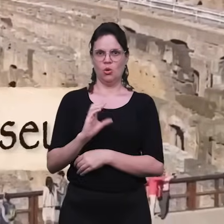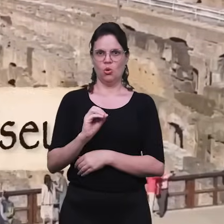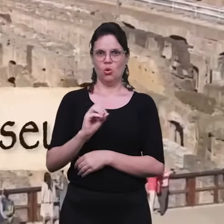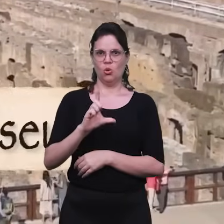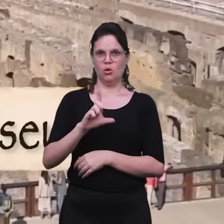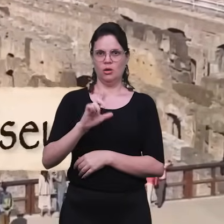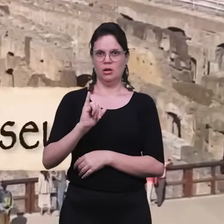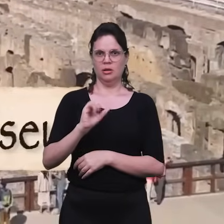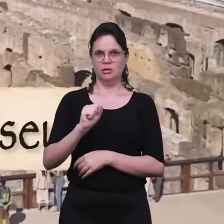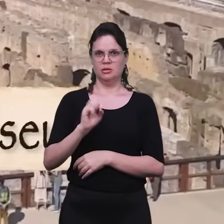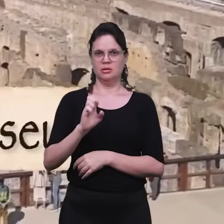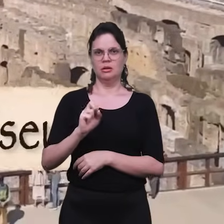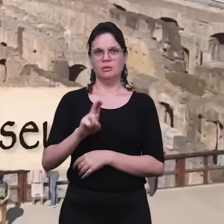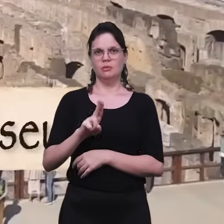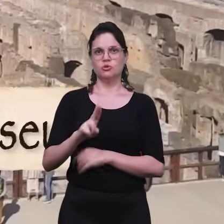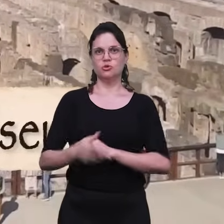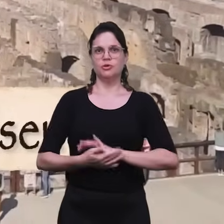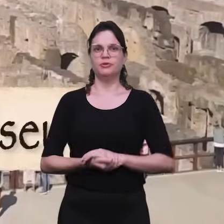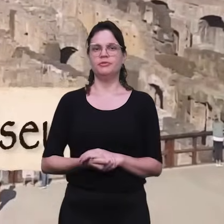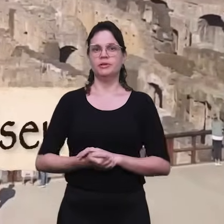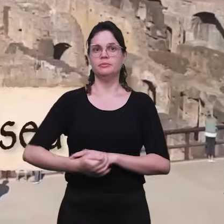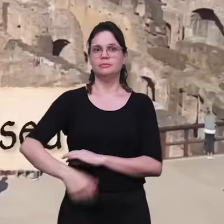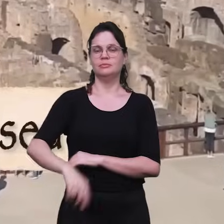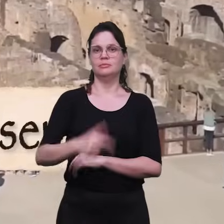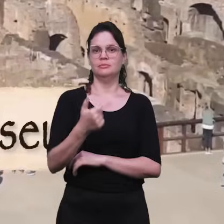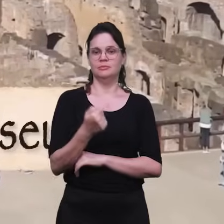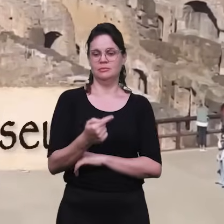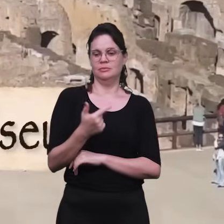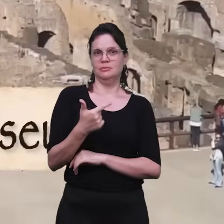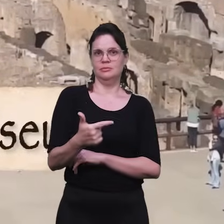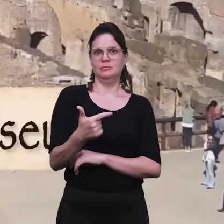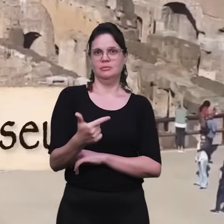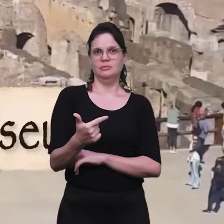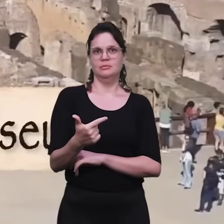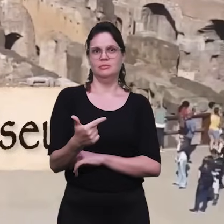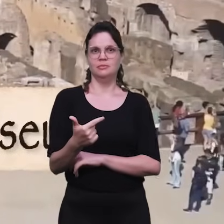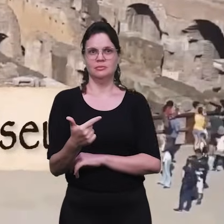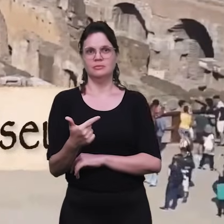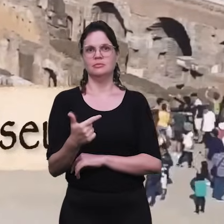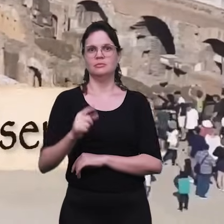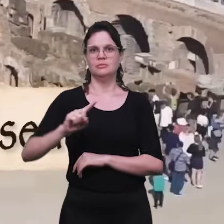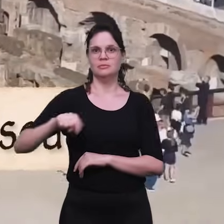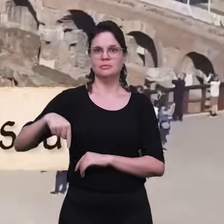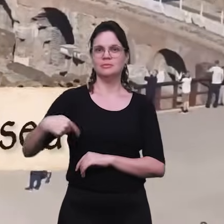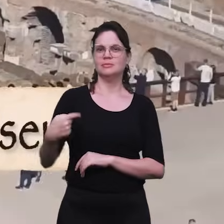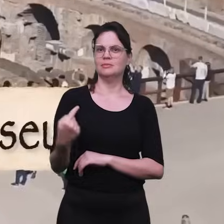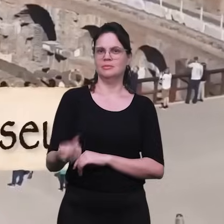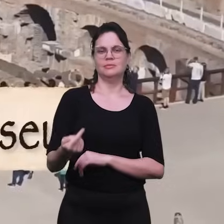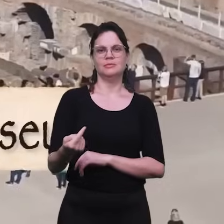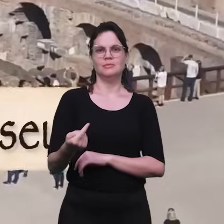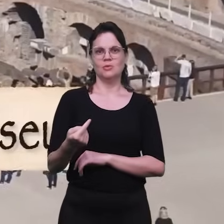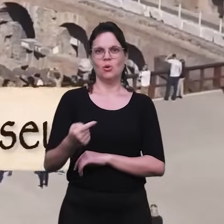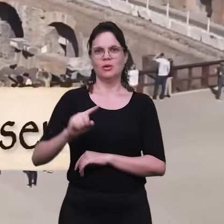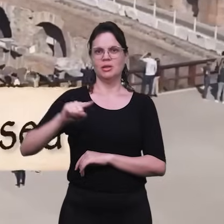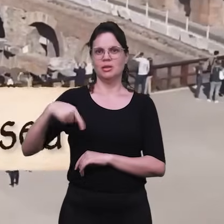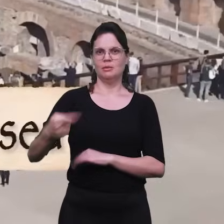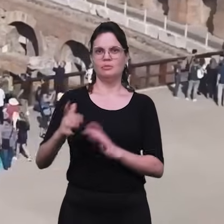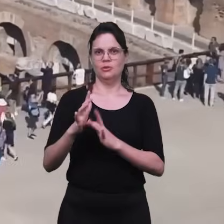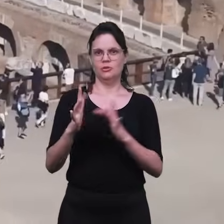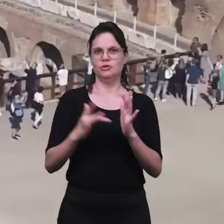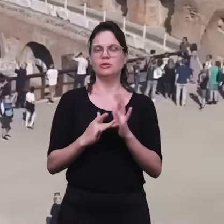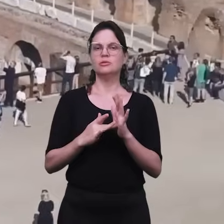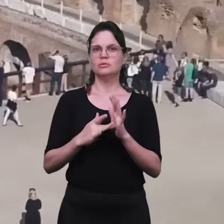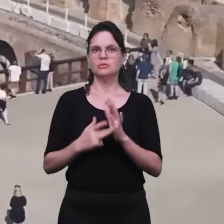em 72 depois de Cristo, ou seja, 2 anos após eles terem destruído